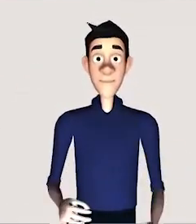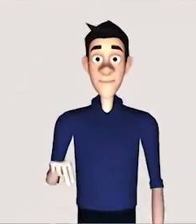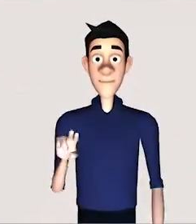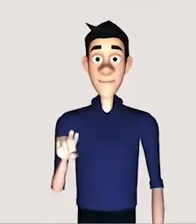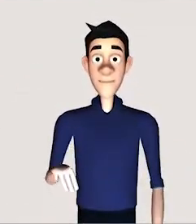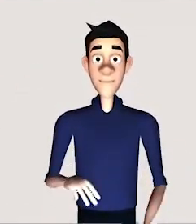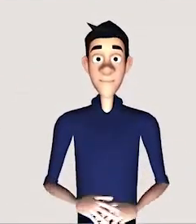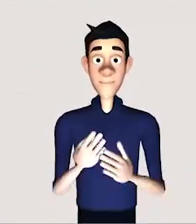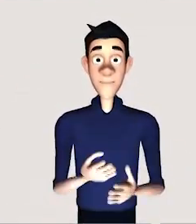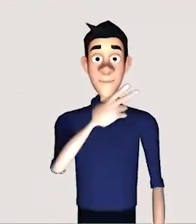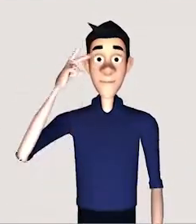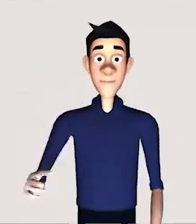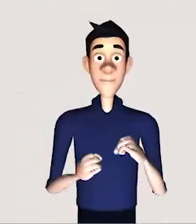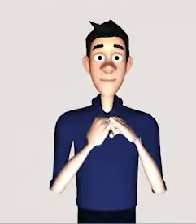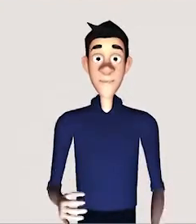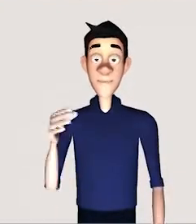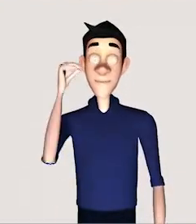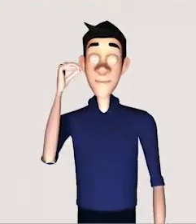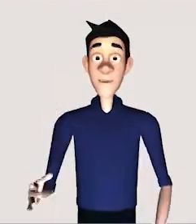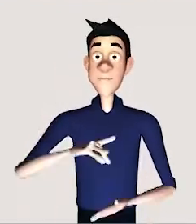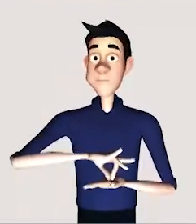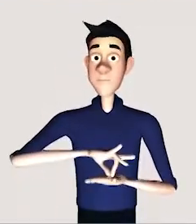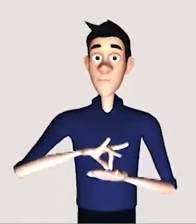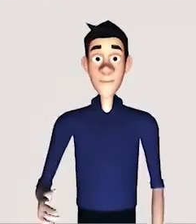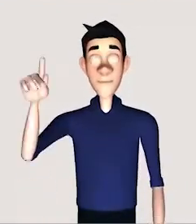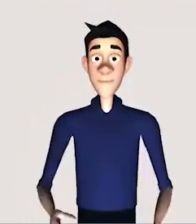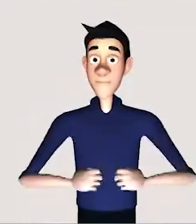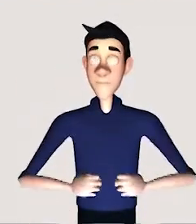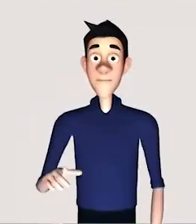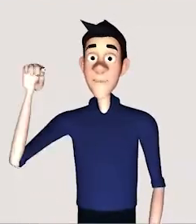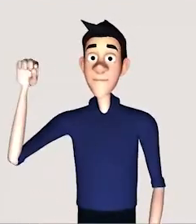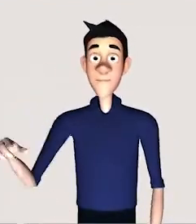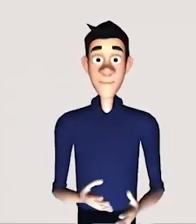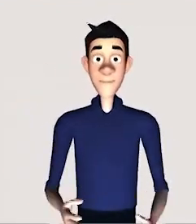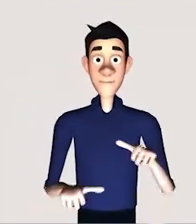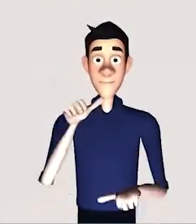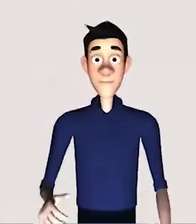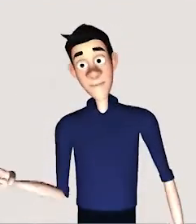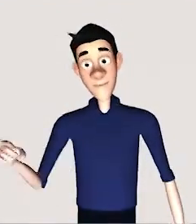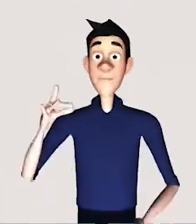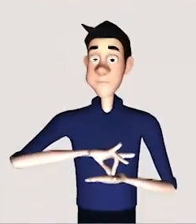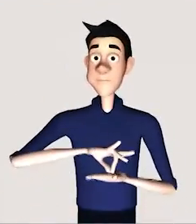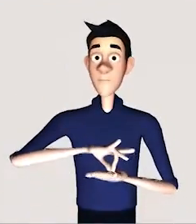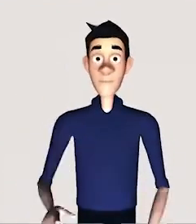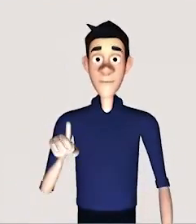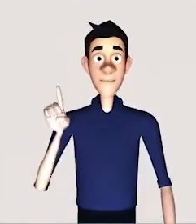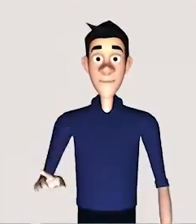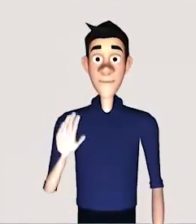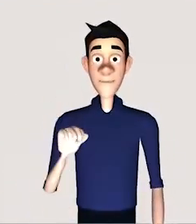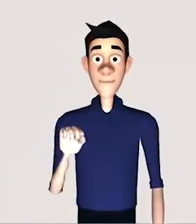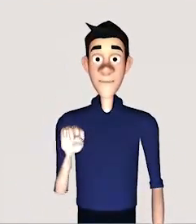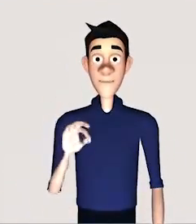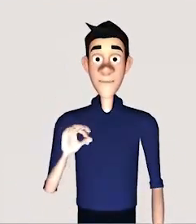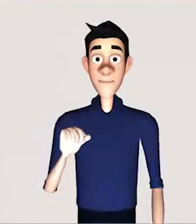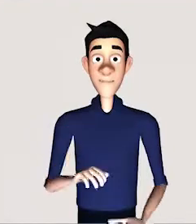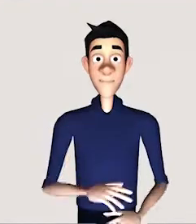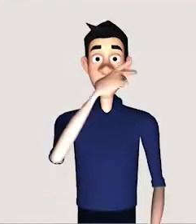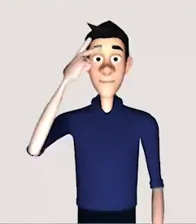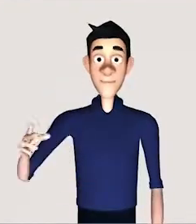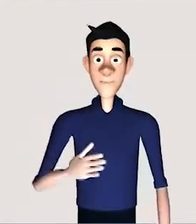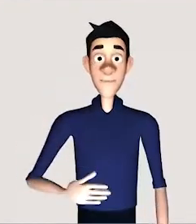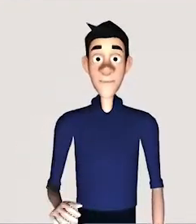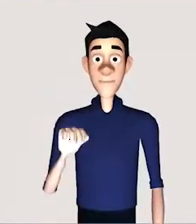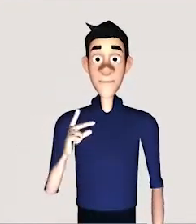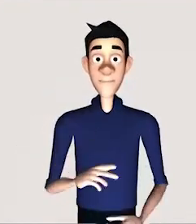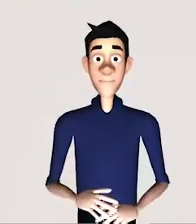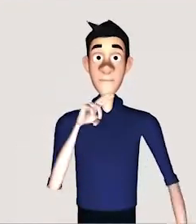tal assunto, tal iniciativa do museu não está atingindo os objetivos, constatou, mas e aí? Você